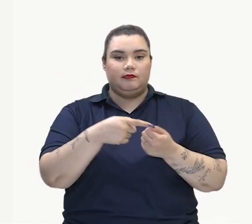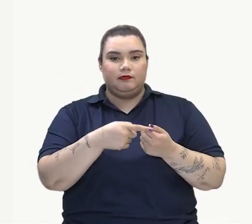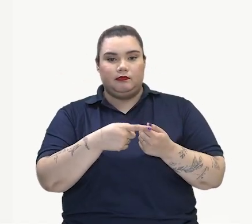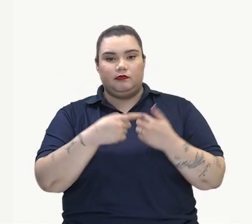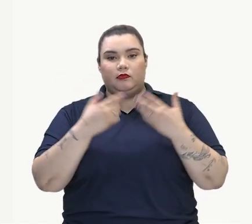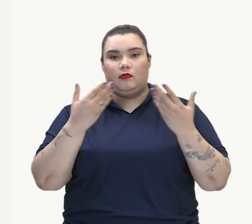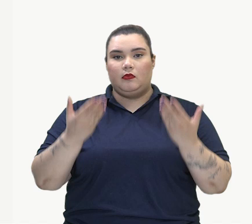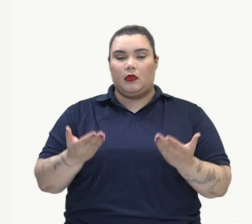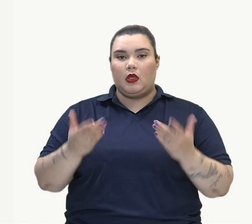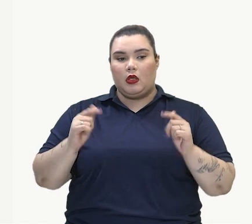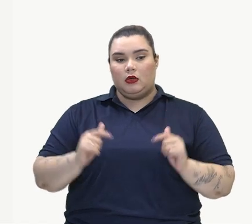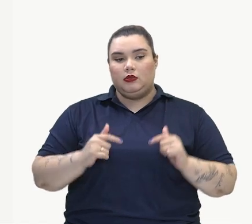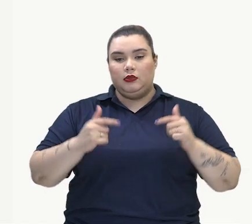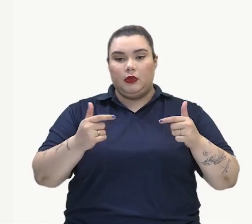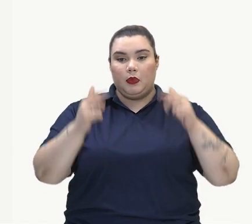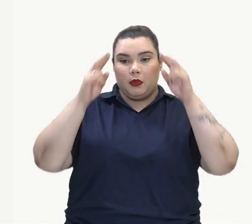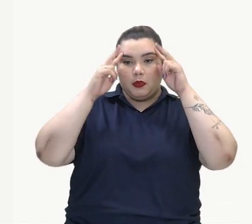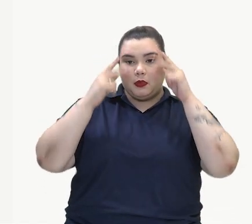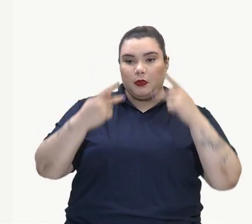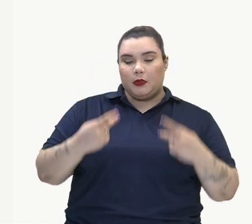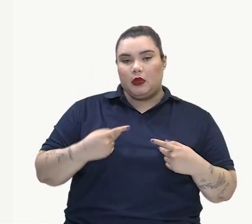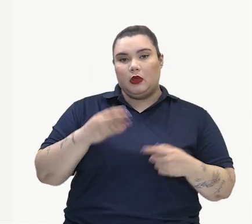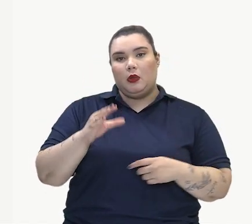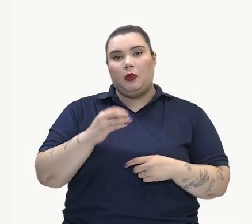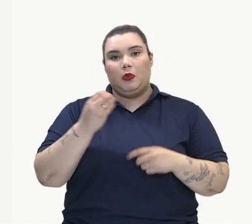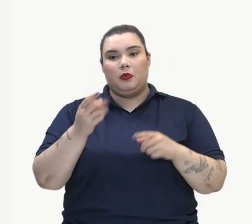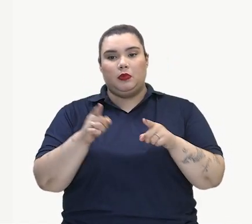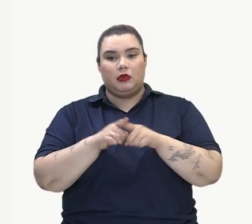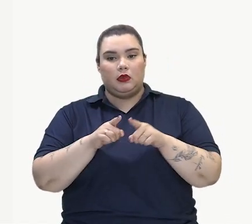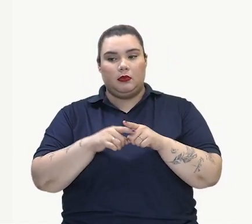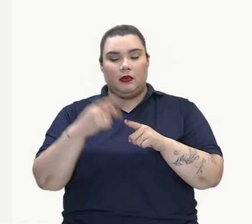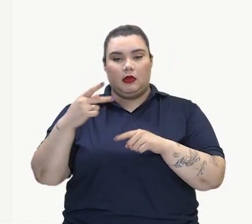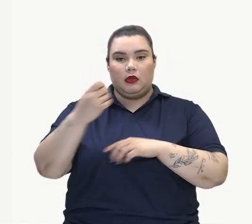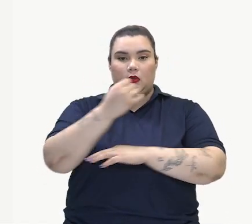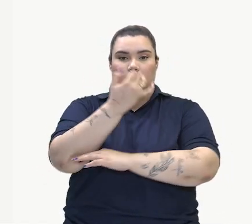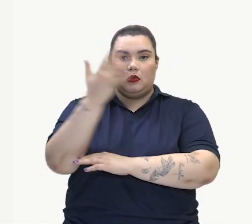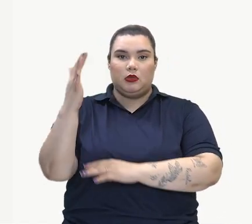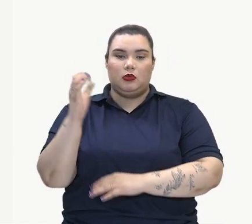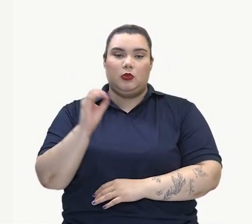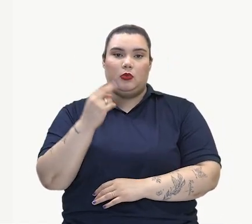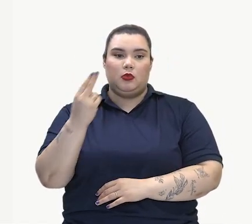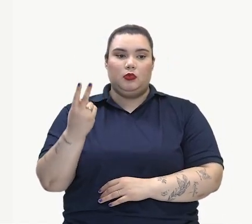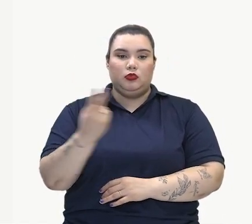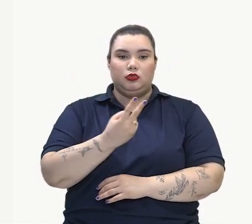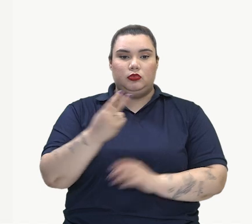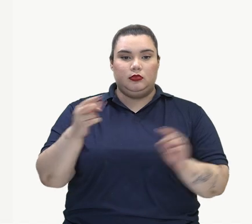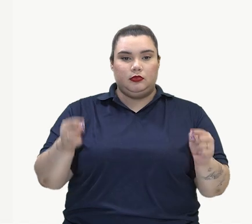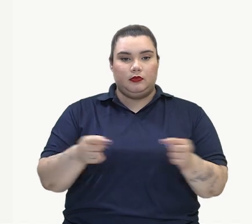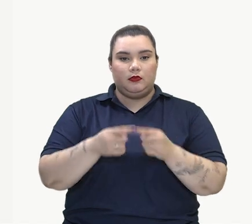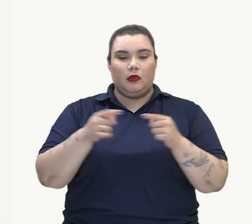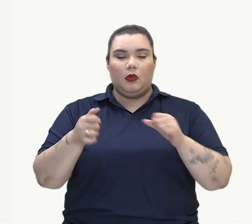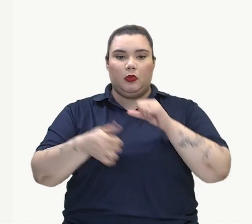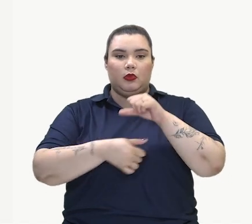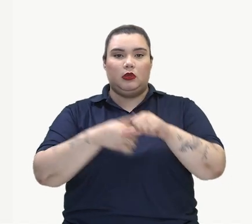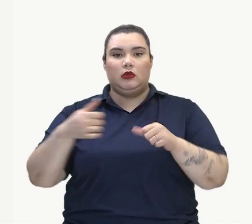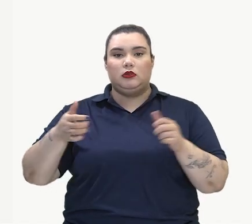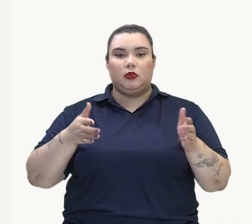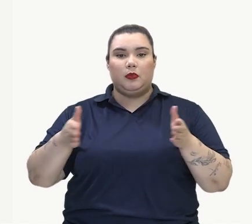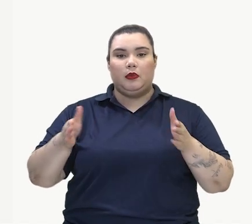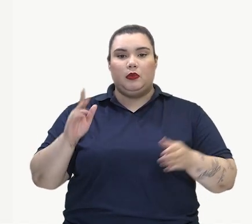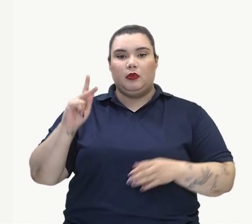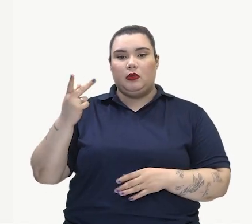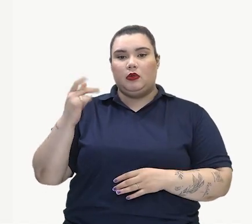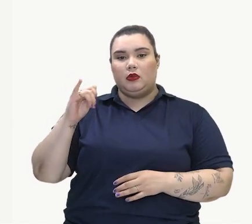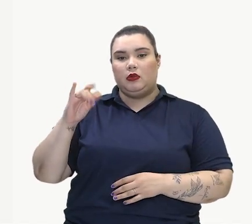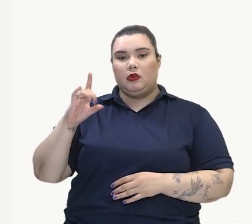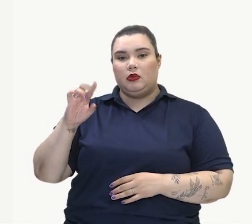humanas ou também pela própria natureza, ou ainda uma combinação dos dois. Mudanças no ciclo hidrológico, porque pode reduzir a